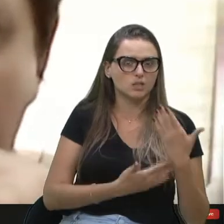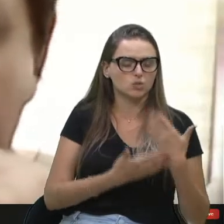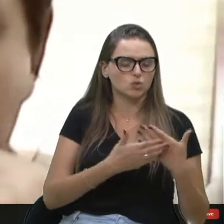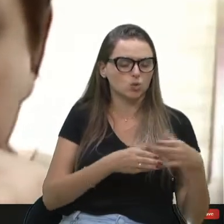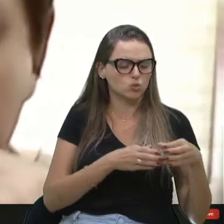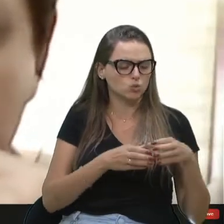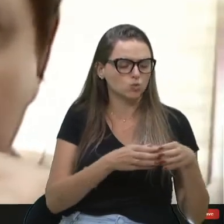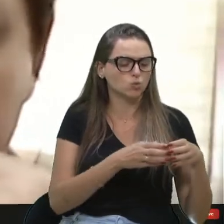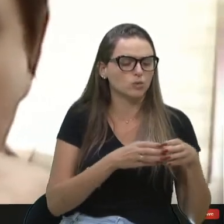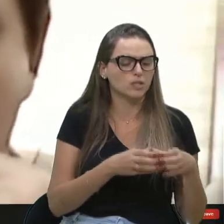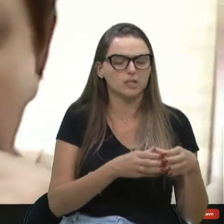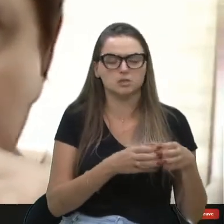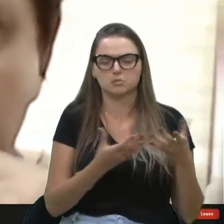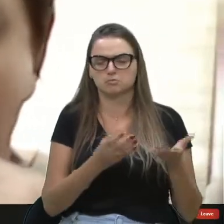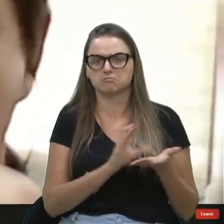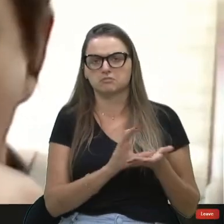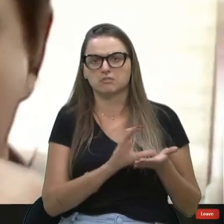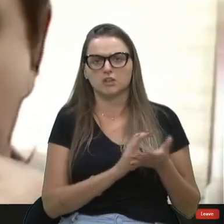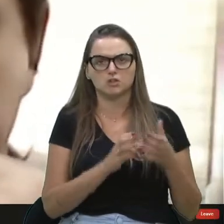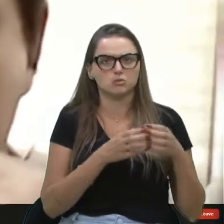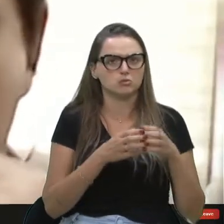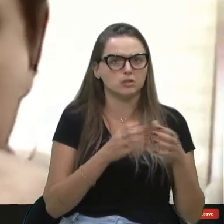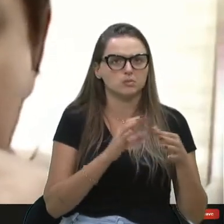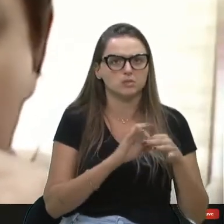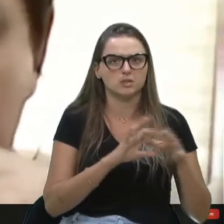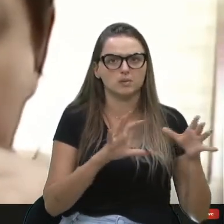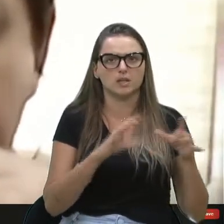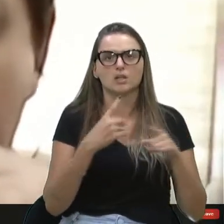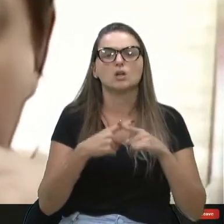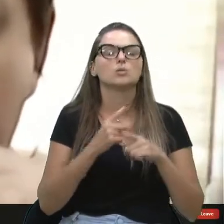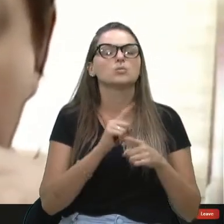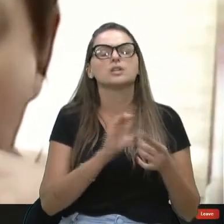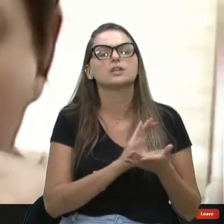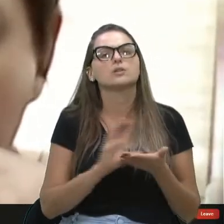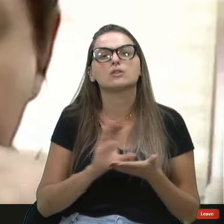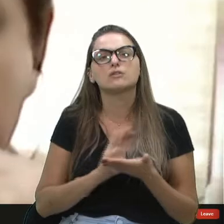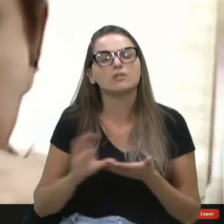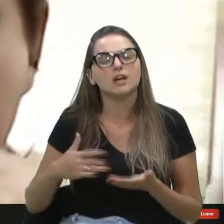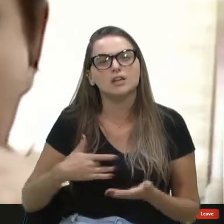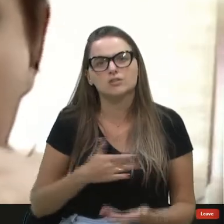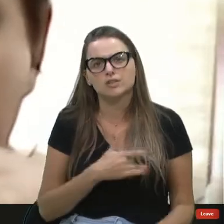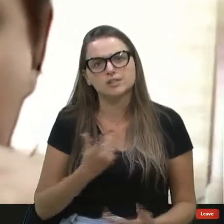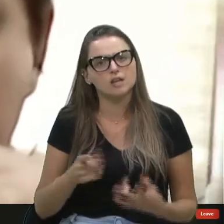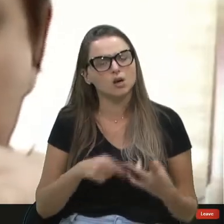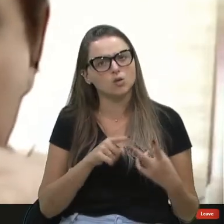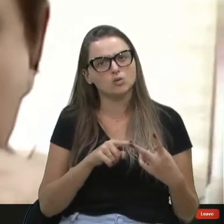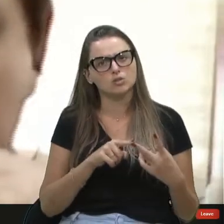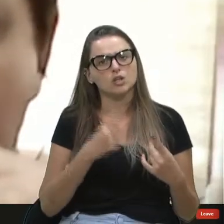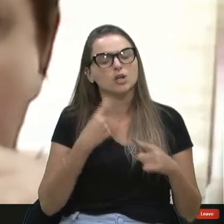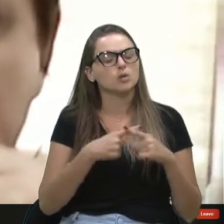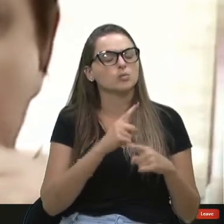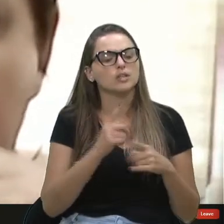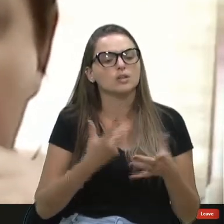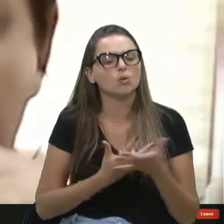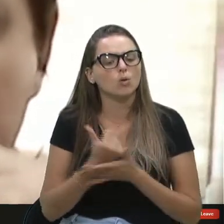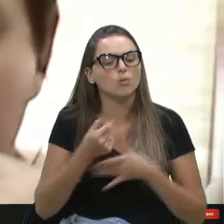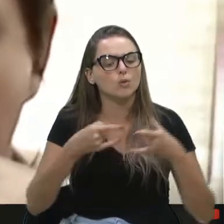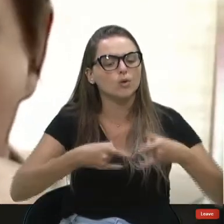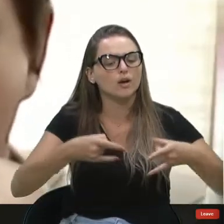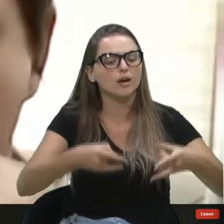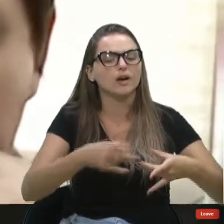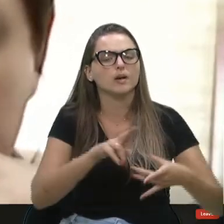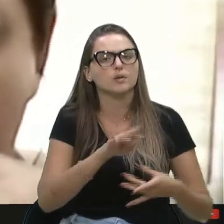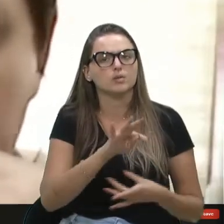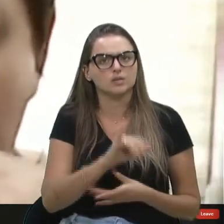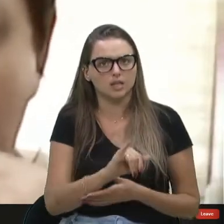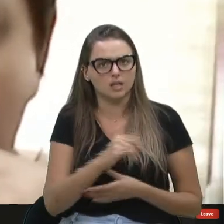turismo, que investe no turismo, por que não investe também na saúde? Por que não investiu também em leitos e hospitais? Porque sabe que